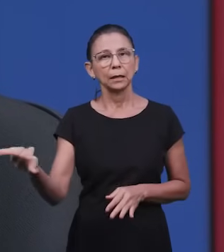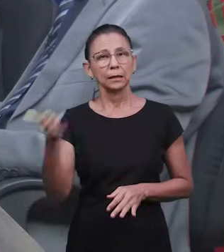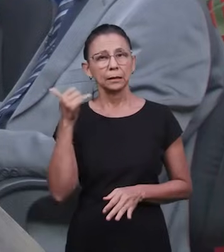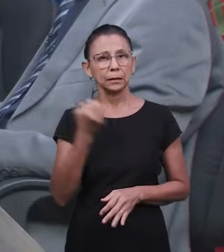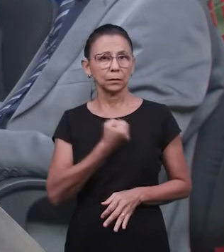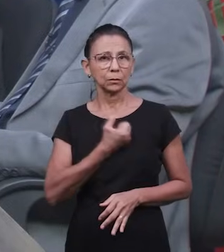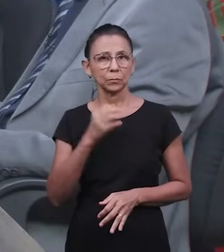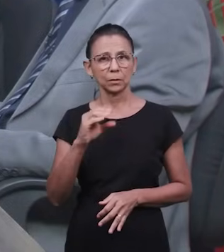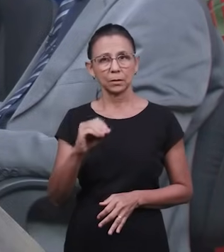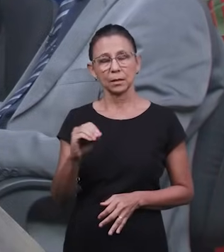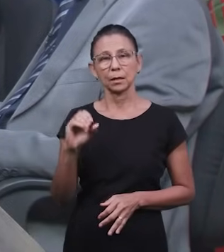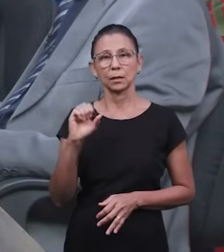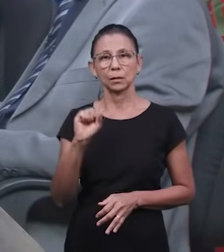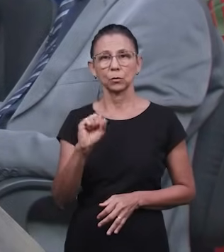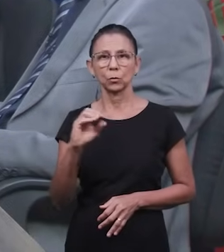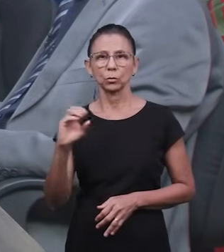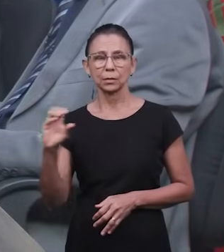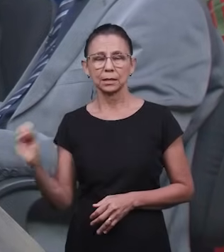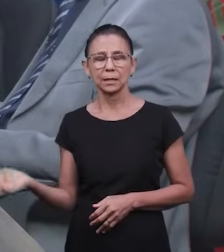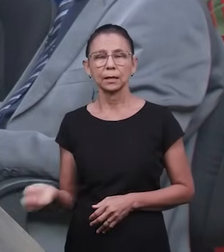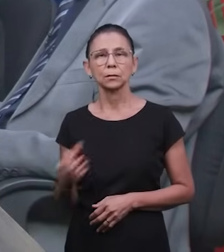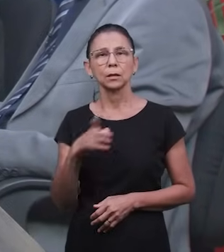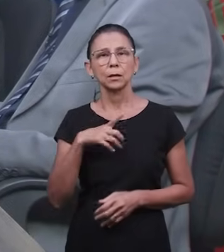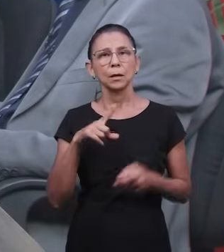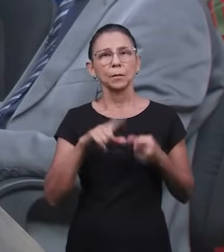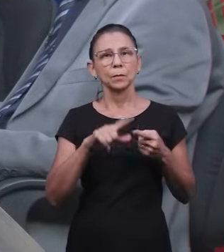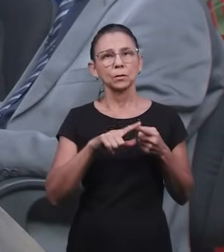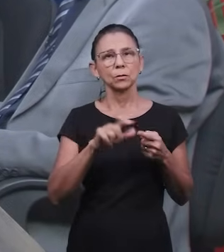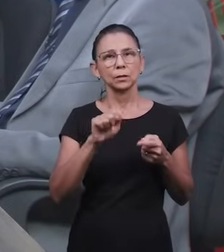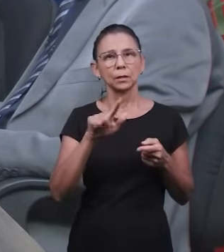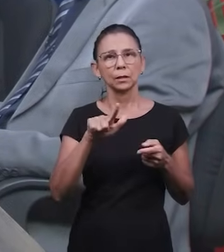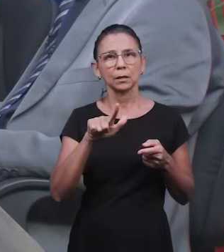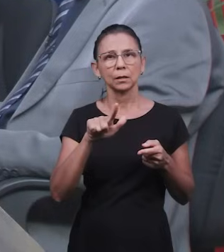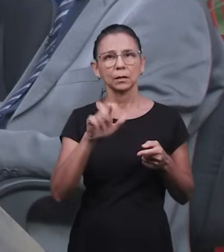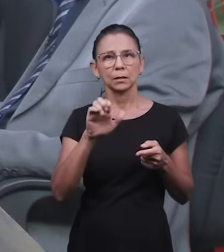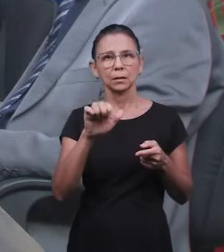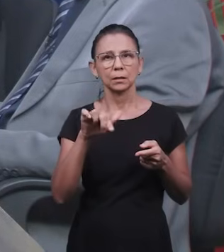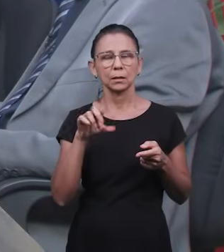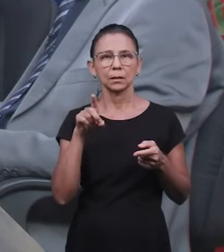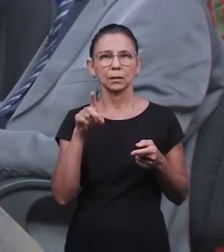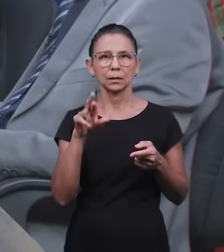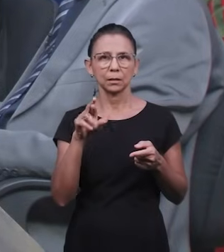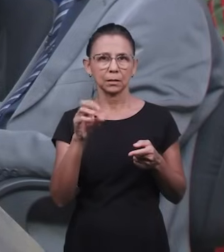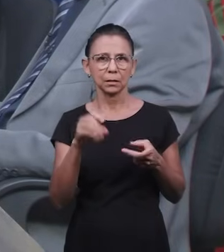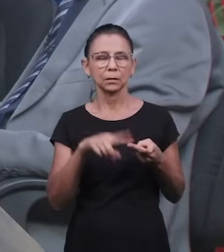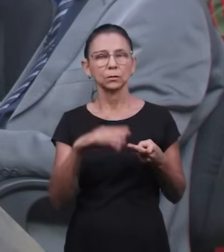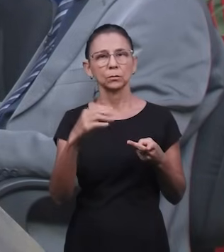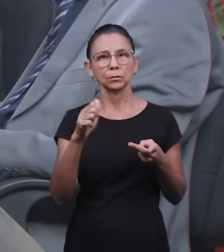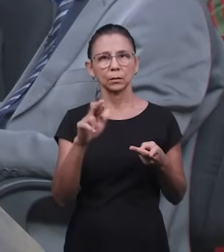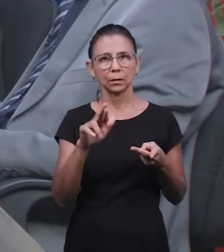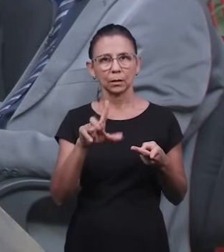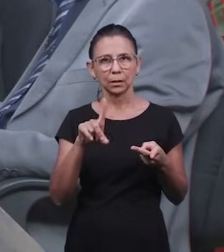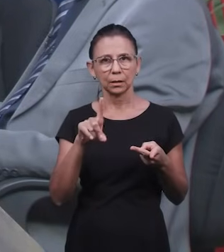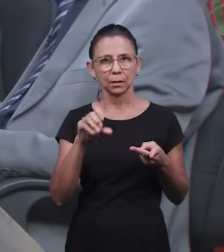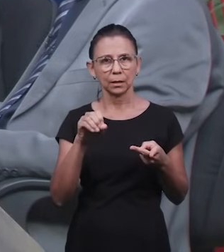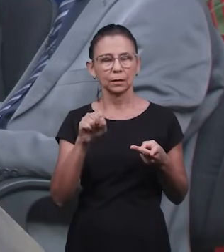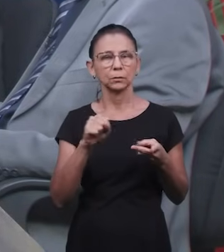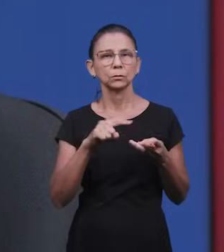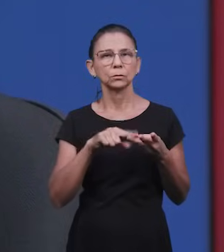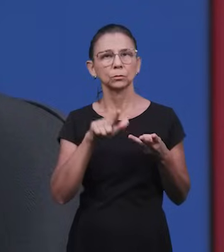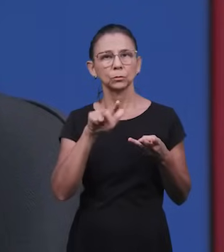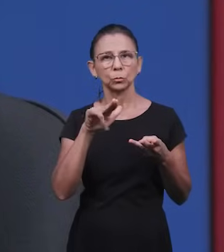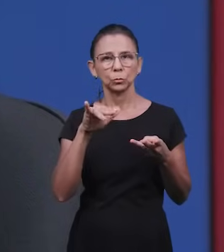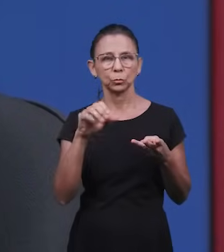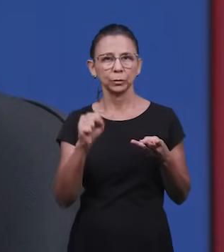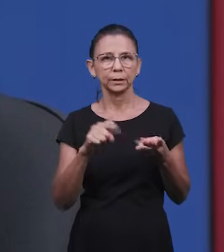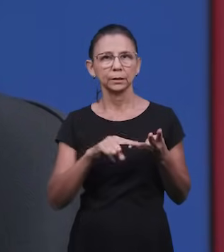0800. Estou aqui com os pastores Alexandro, Paulo, Luiz Carlos e o pastor João da Mata. Nós